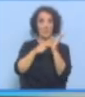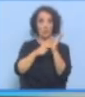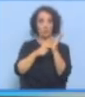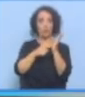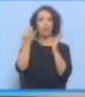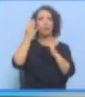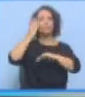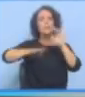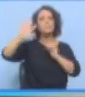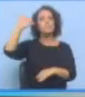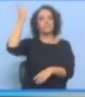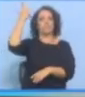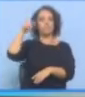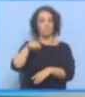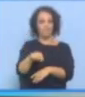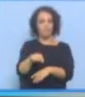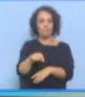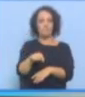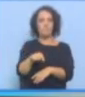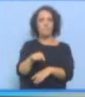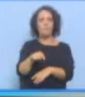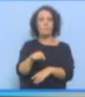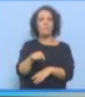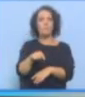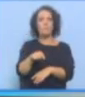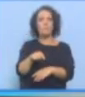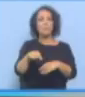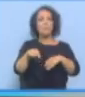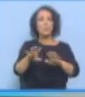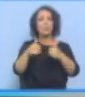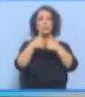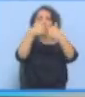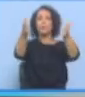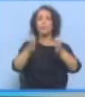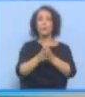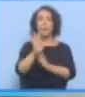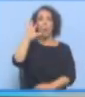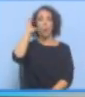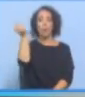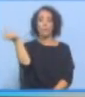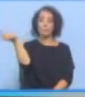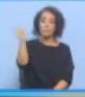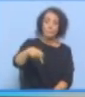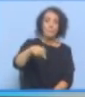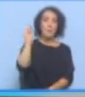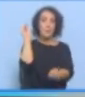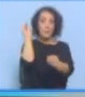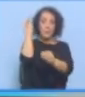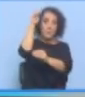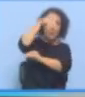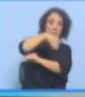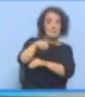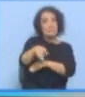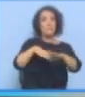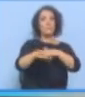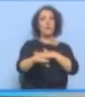acontecimento, é vivido e celebrado em todos os batismos que se fazem. No